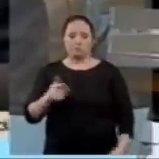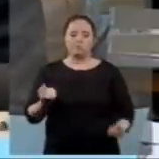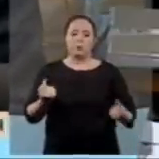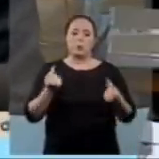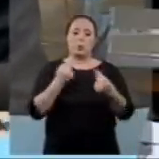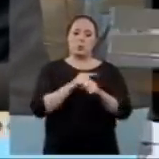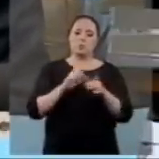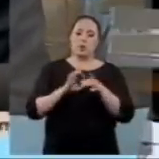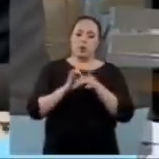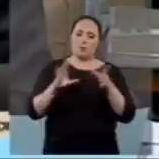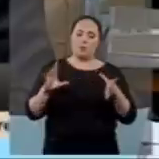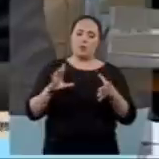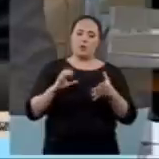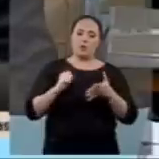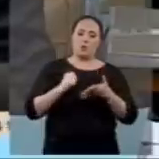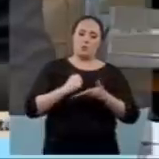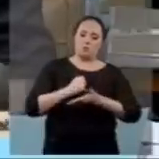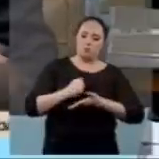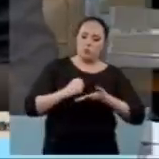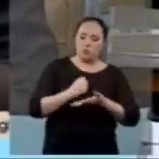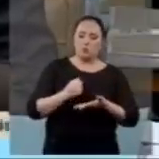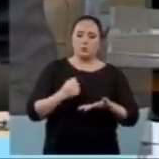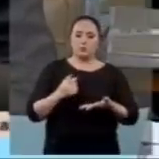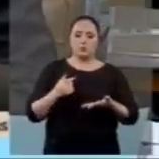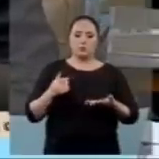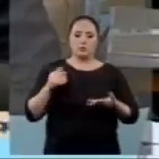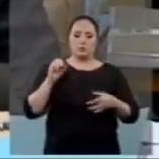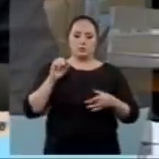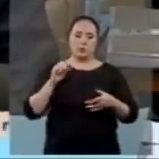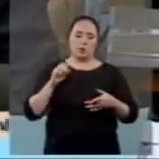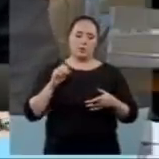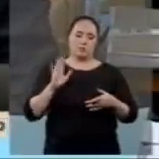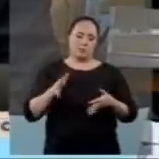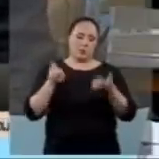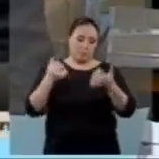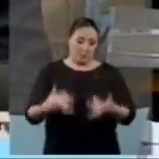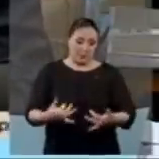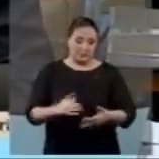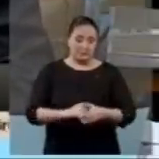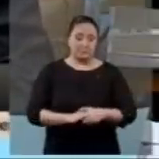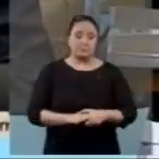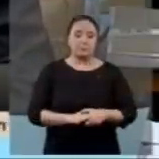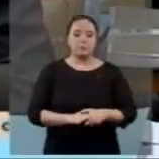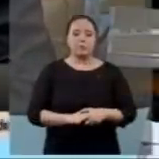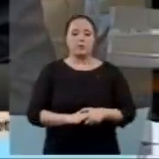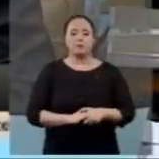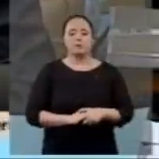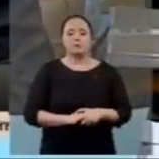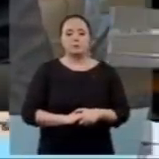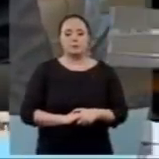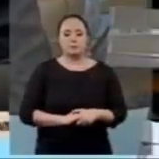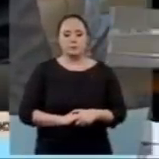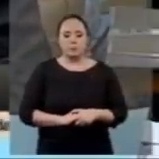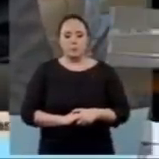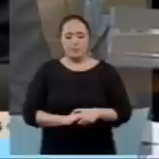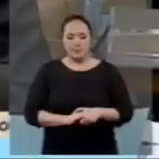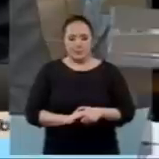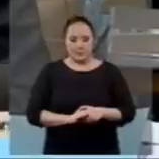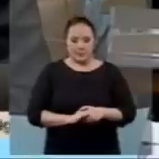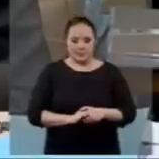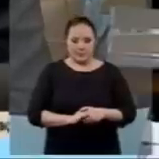liberdades fundamentais ora referidas. E trouxe à baila o magistério de